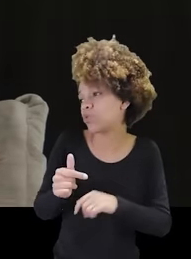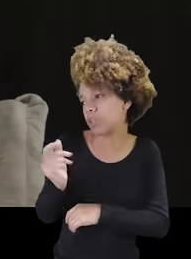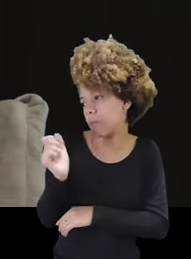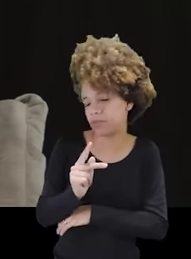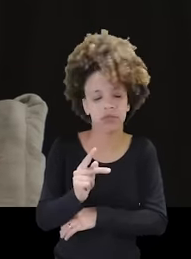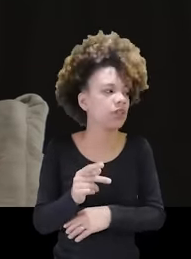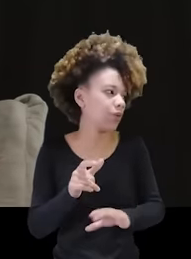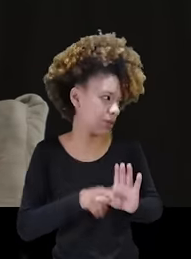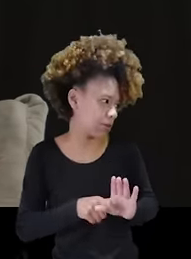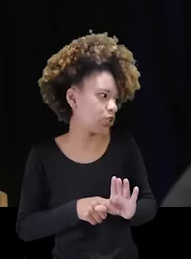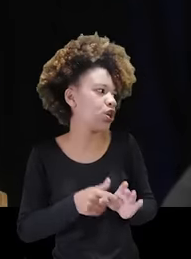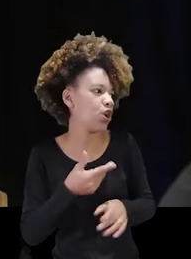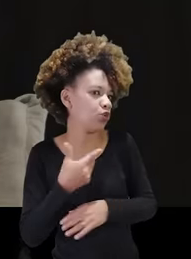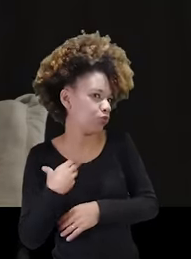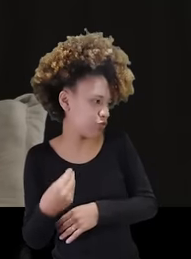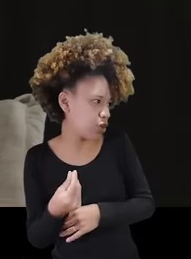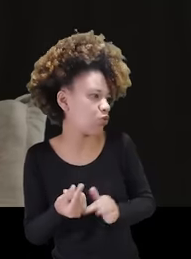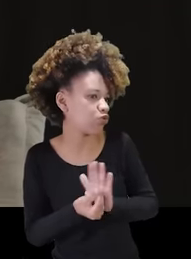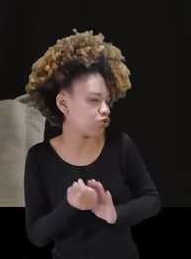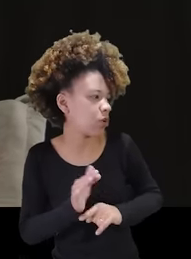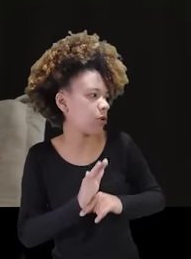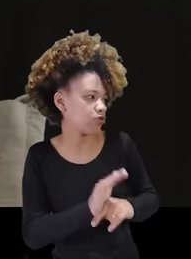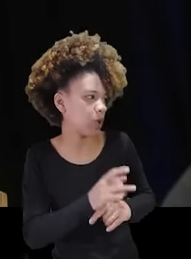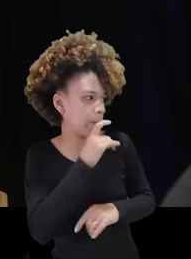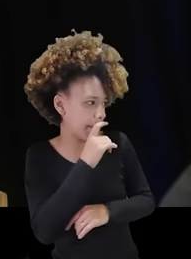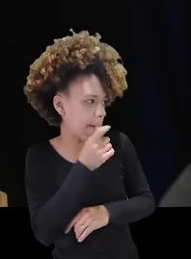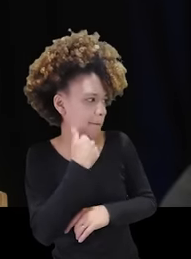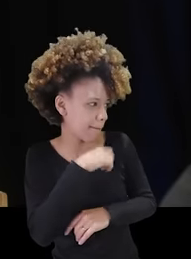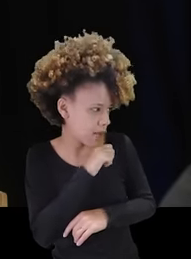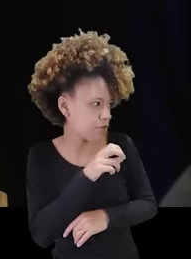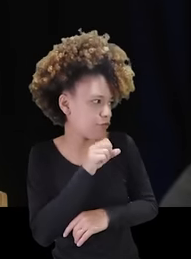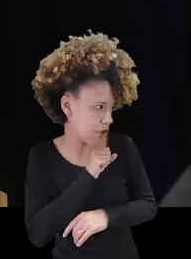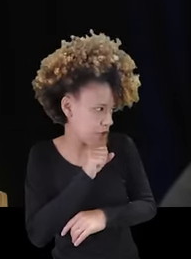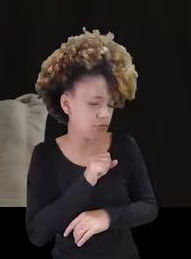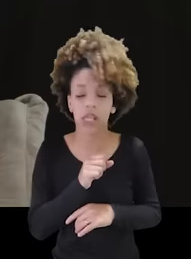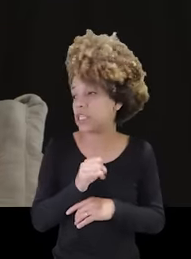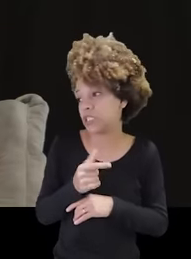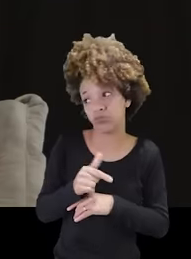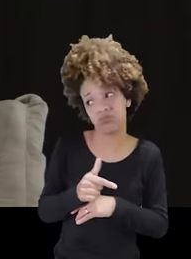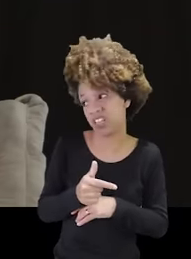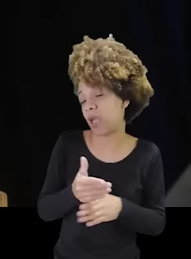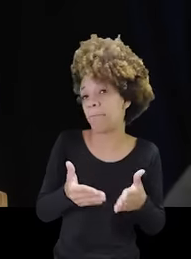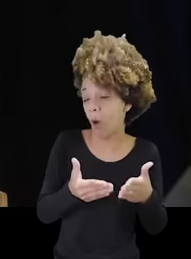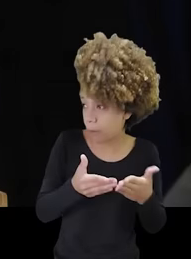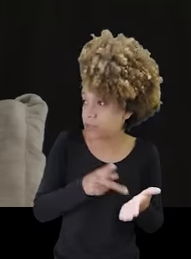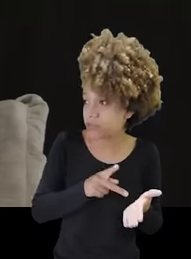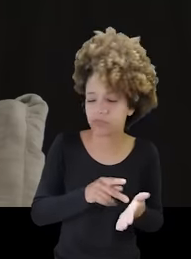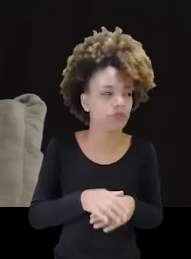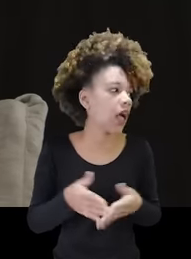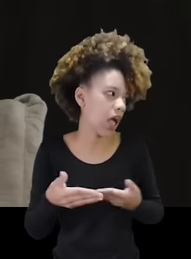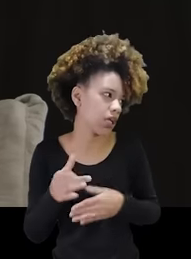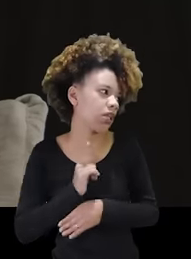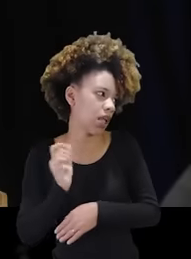suficiente Então depende de um filho com dinheiro para ajudar o pai se ele não tem isso aí ele fica sem dinheiro mesmo aqui